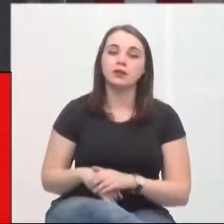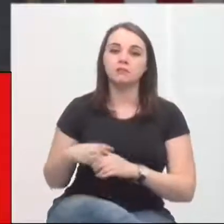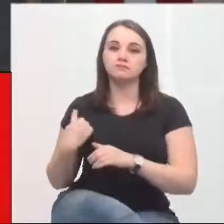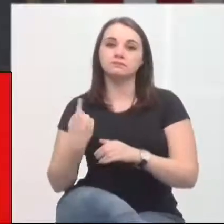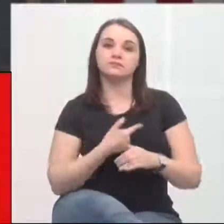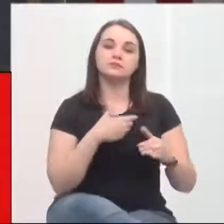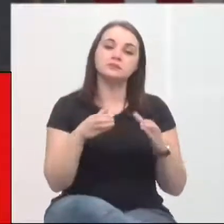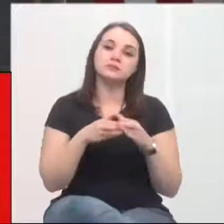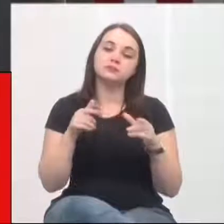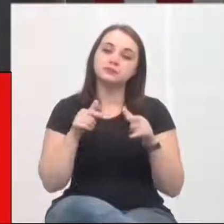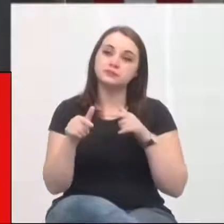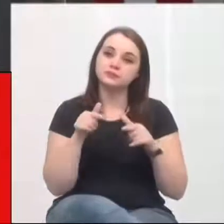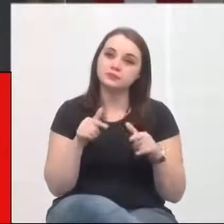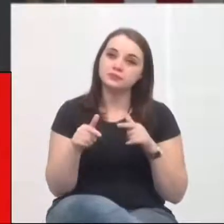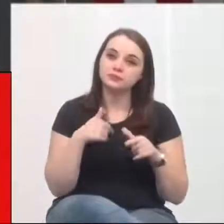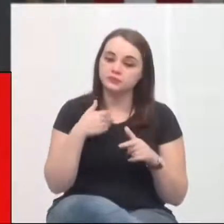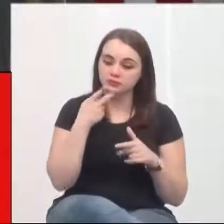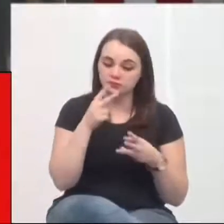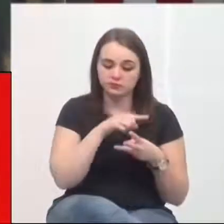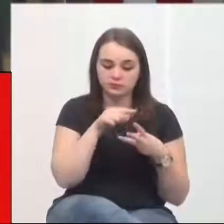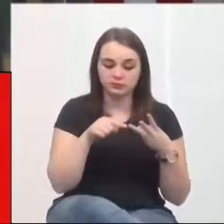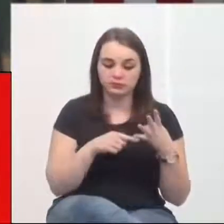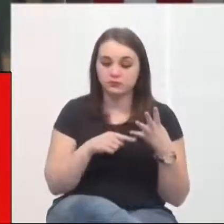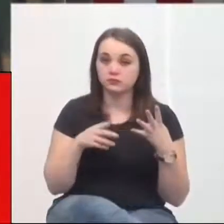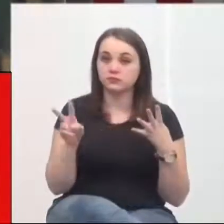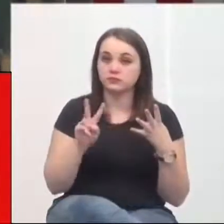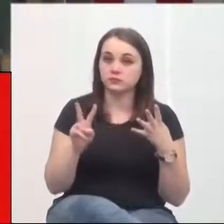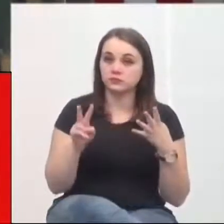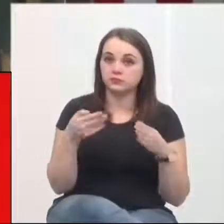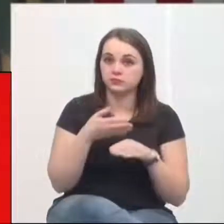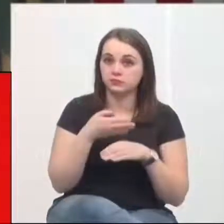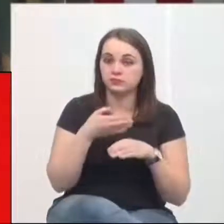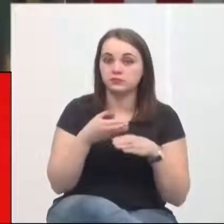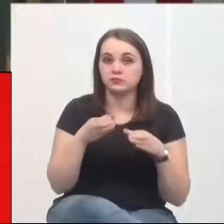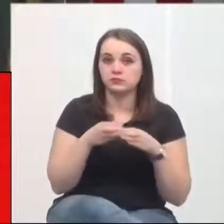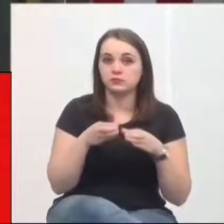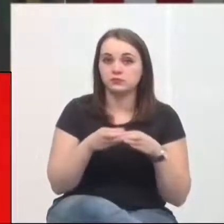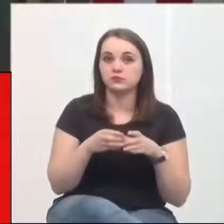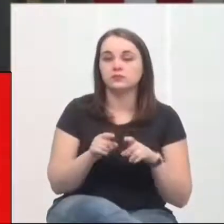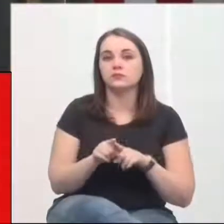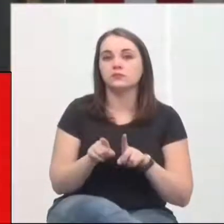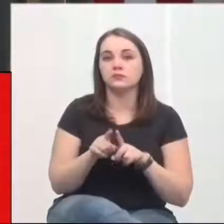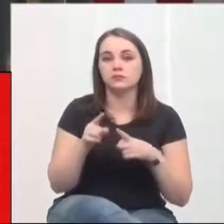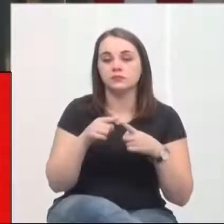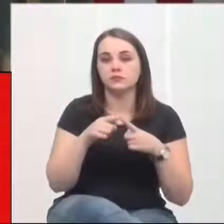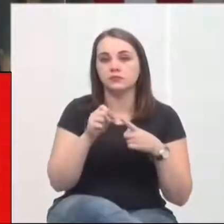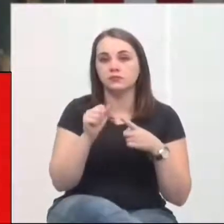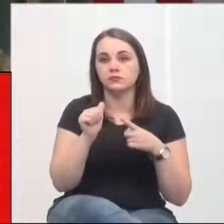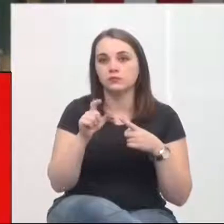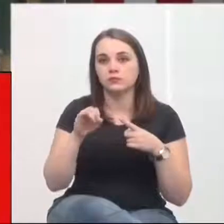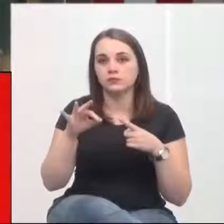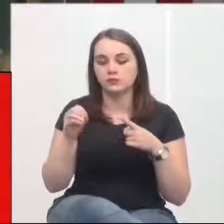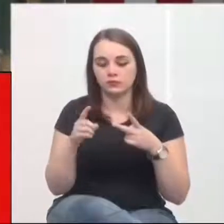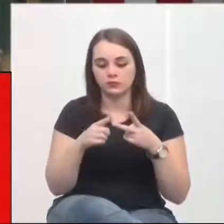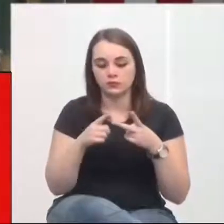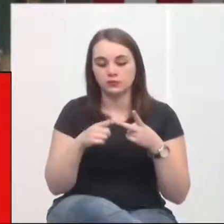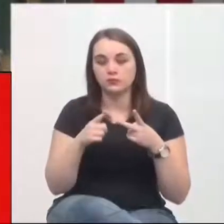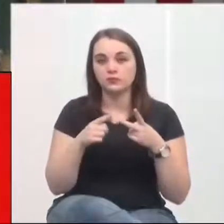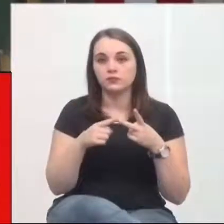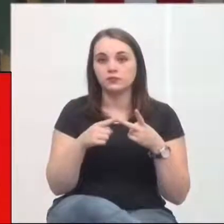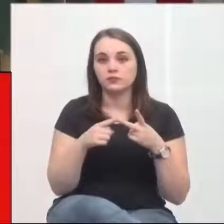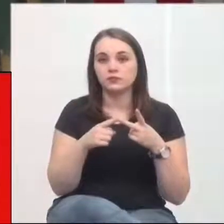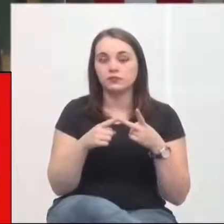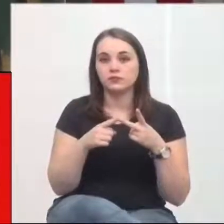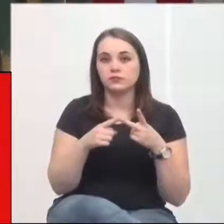Obras, falo aqui em nome dos quatro vereadores hoje aqui, Salésio Lima, que é o nosso presidente, temos o vice-presidente dessa